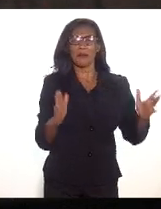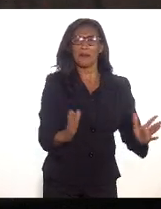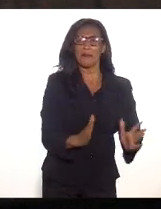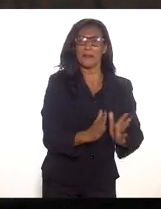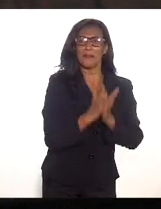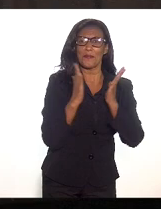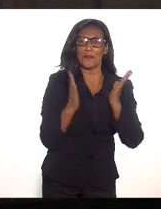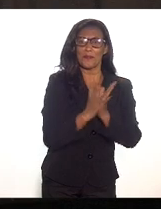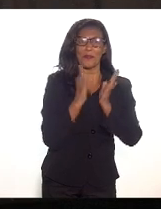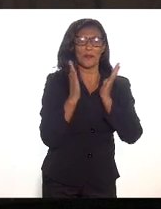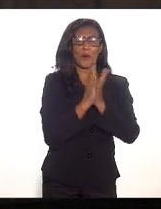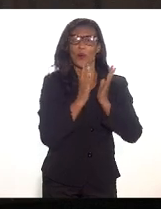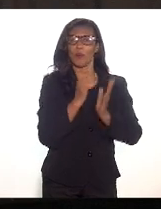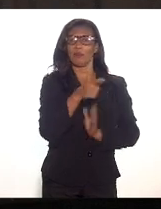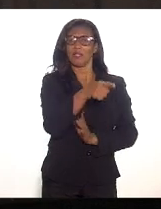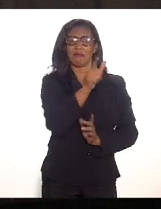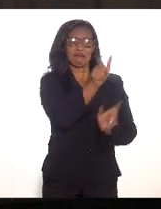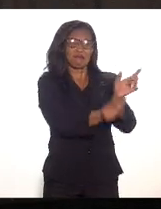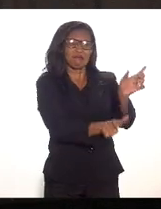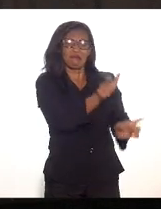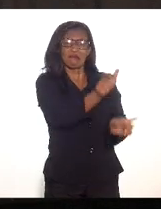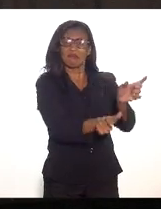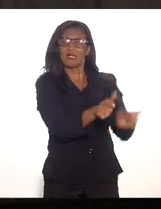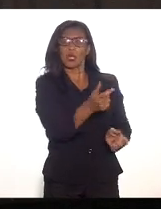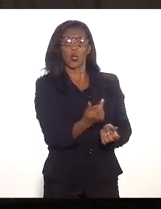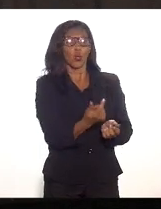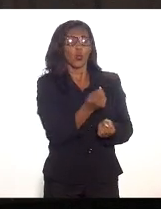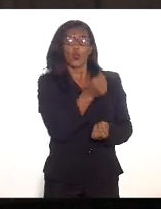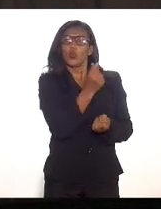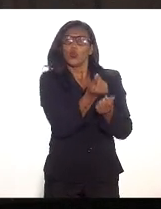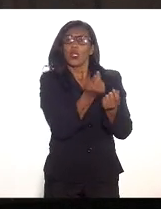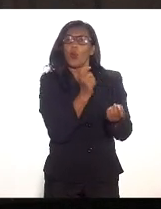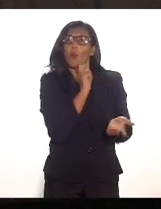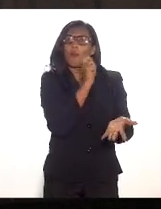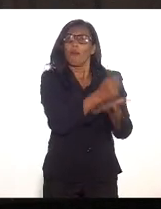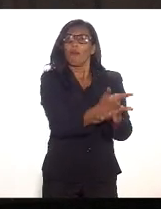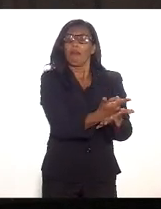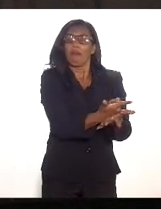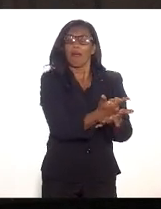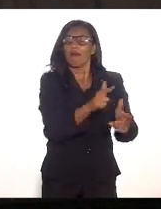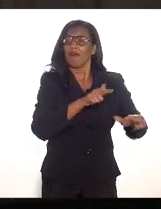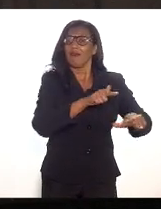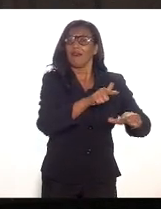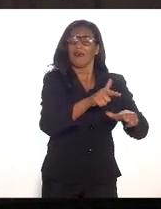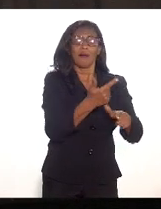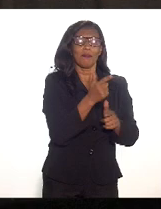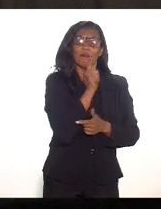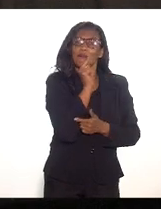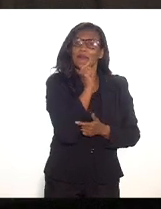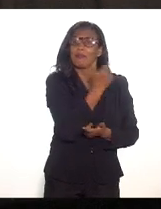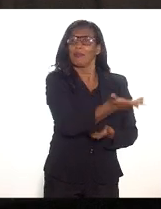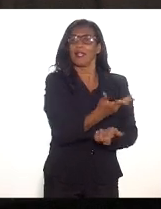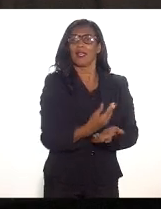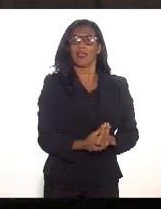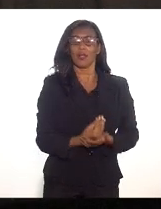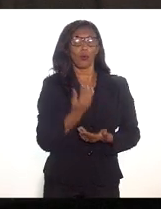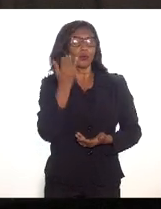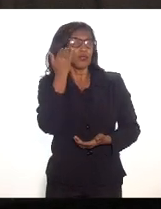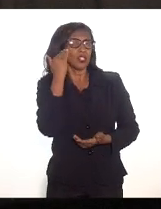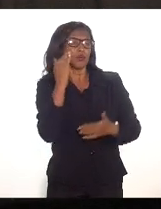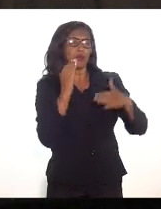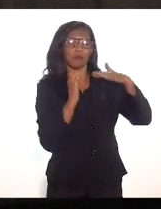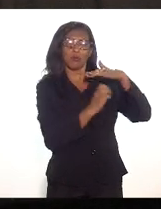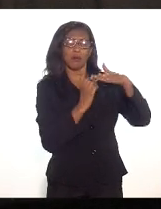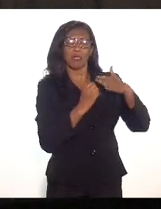pobre, onde a população, às vezes, não tem o recurso para poder pagar pelo serviço prestado ou no entendimento das empresas. Não